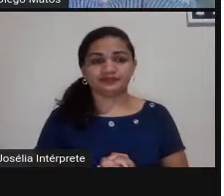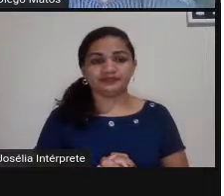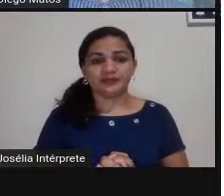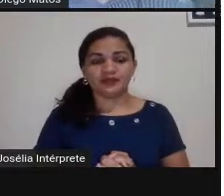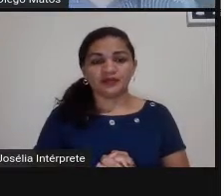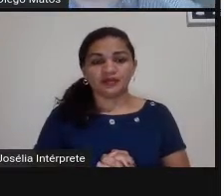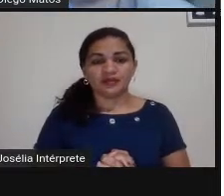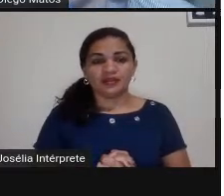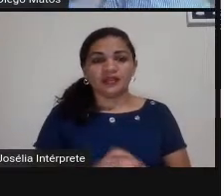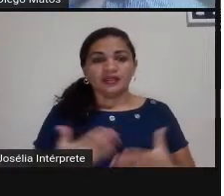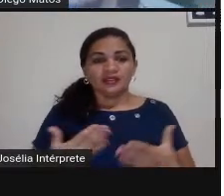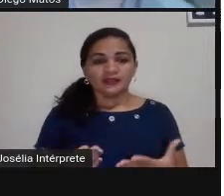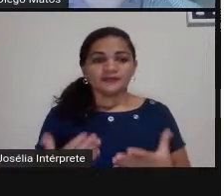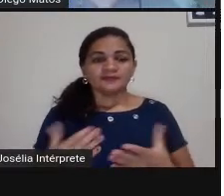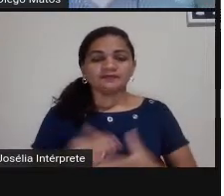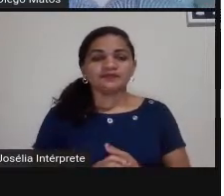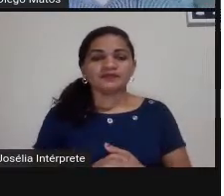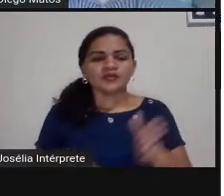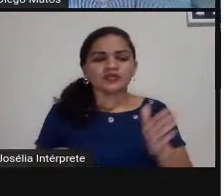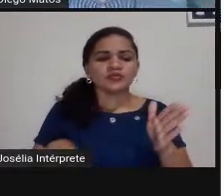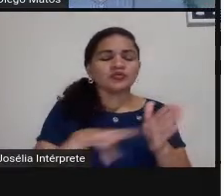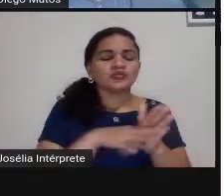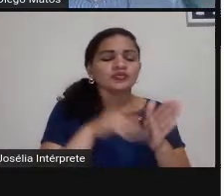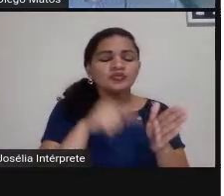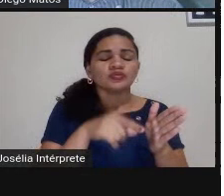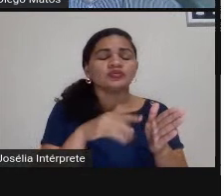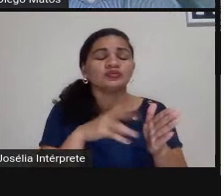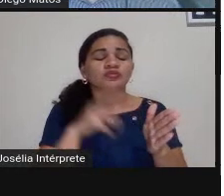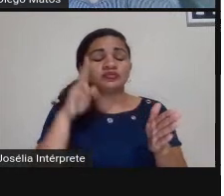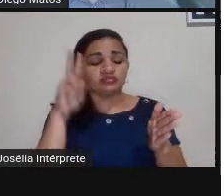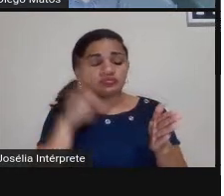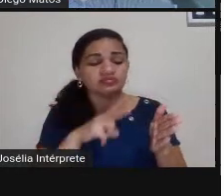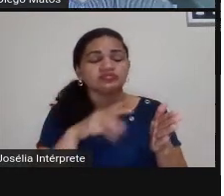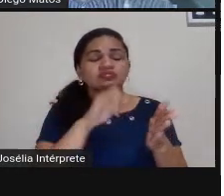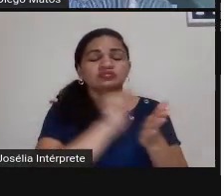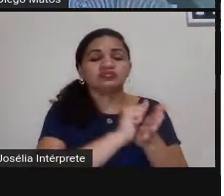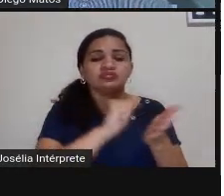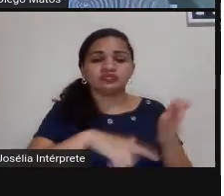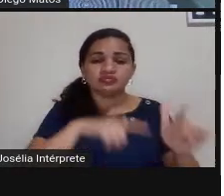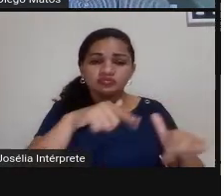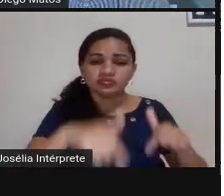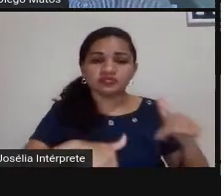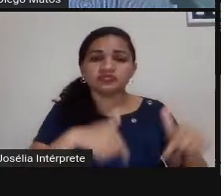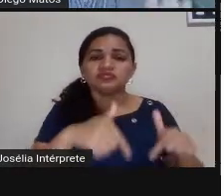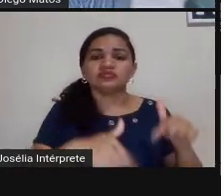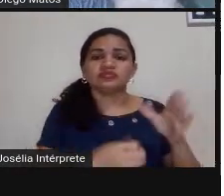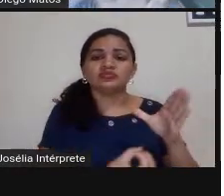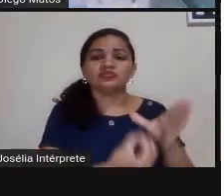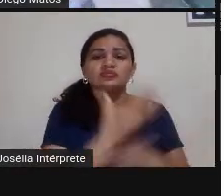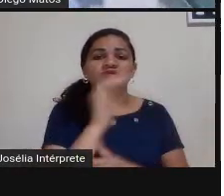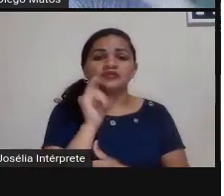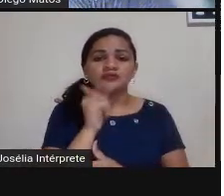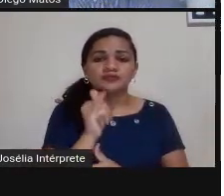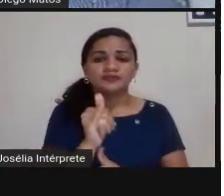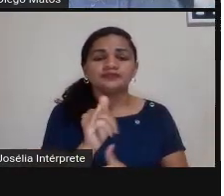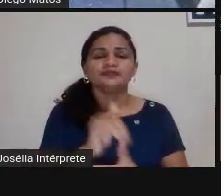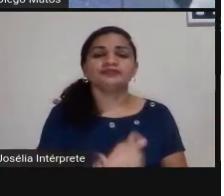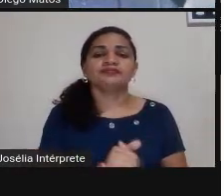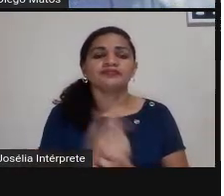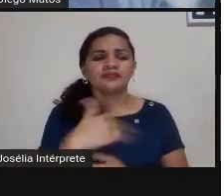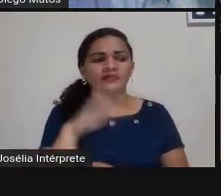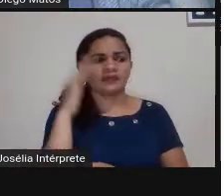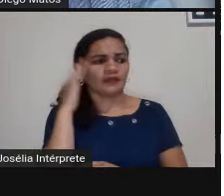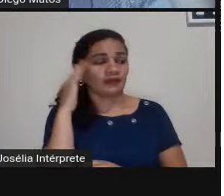de novo tá e aí quando a gente chega aqui nessas atividades de geração de energia a gente está